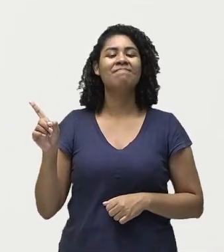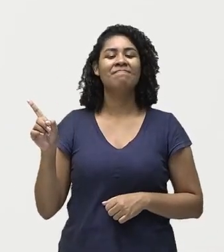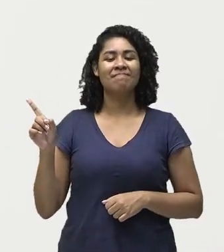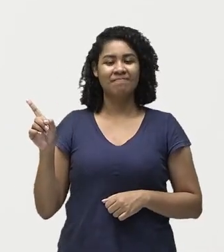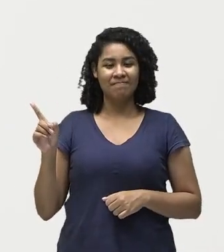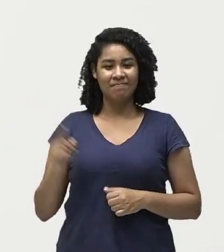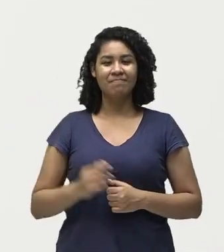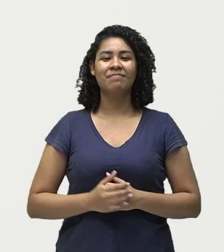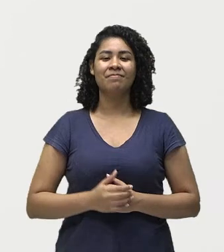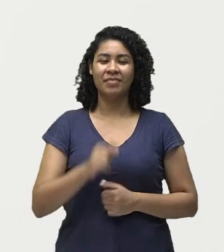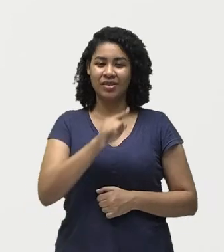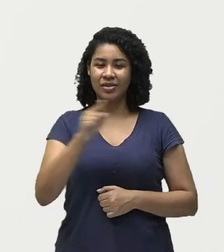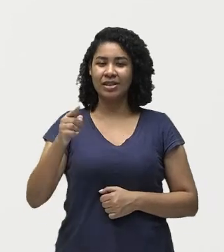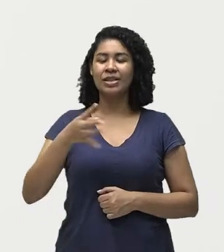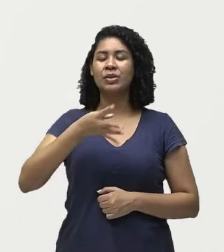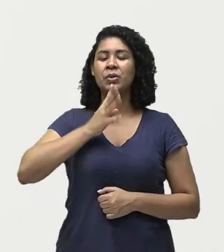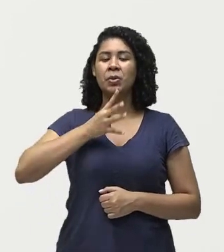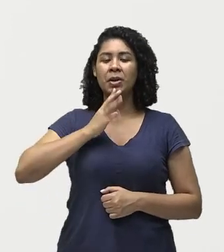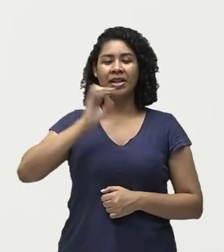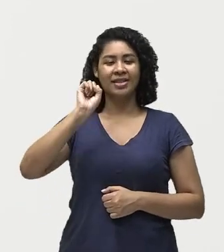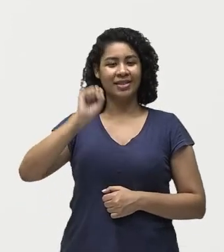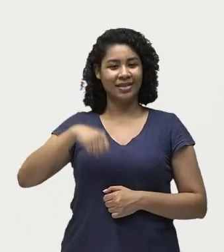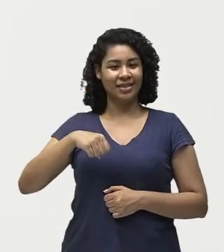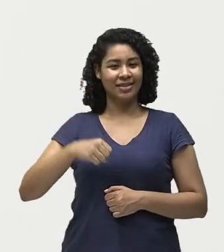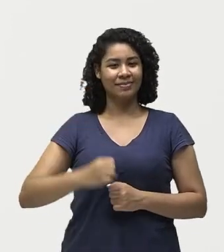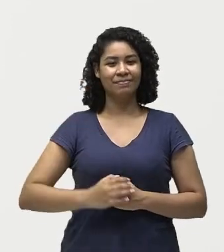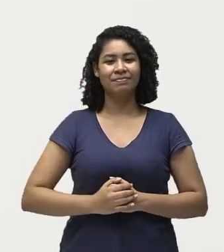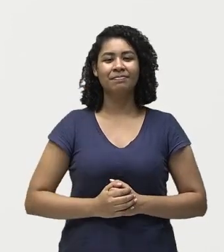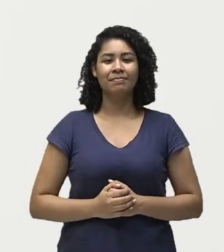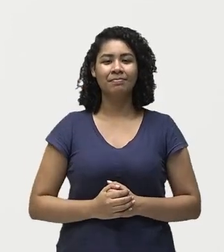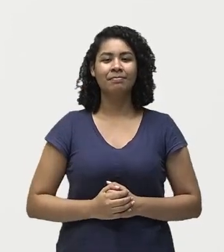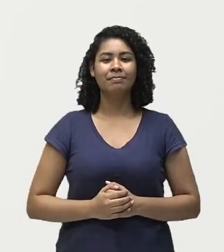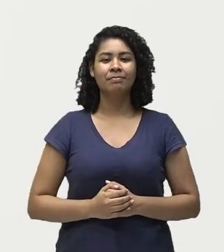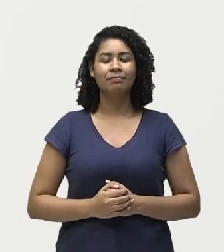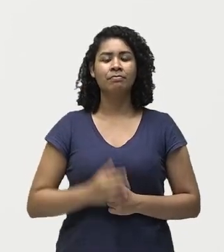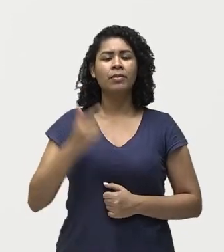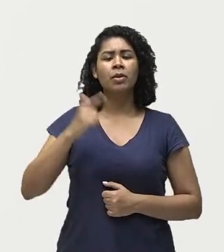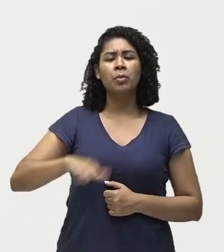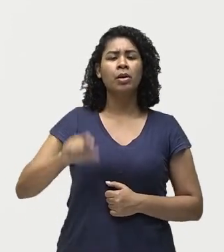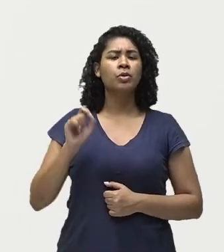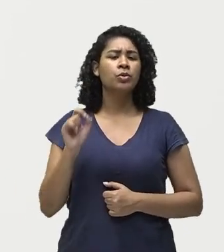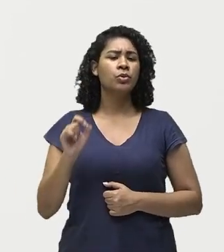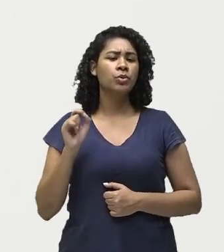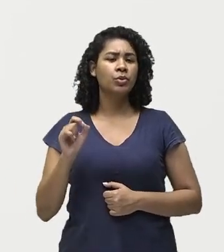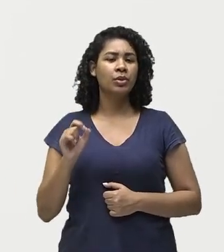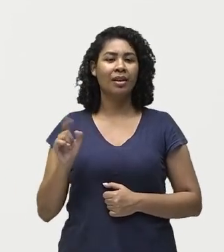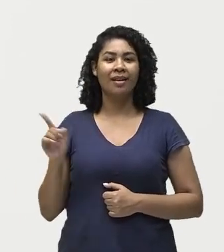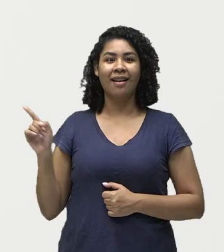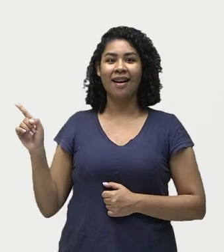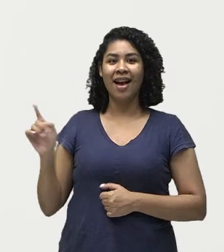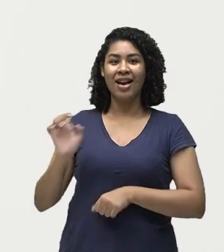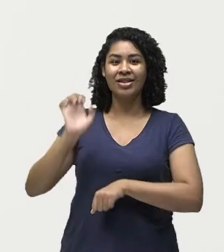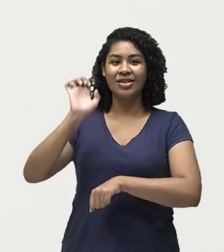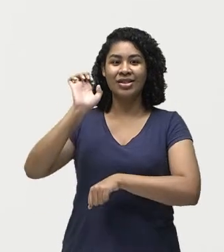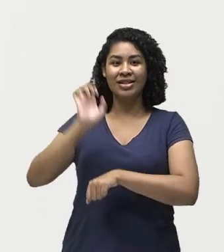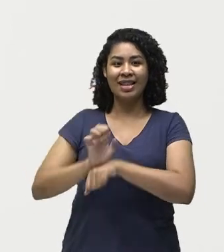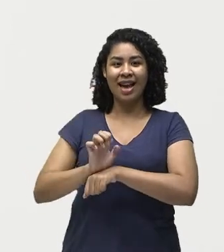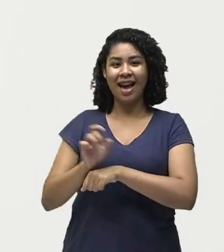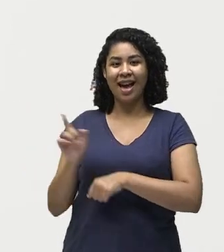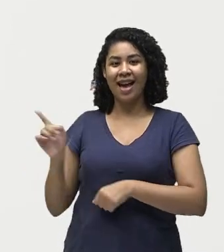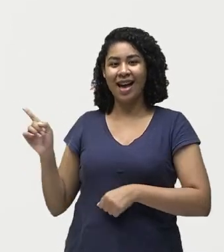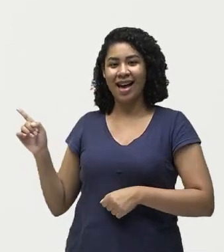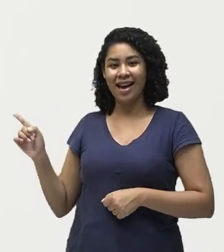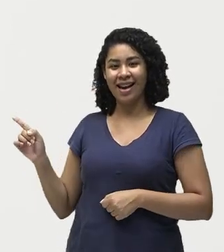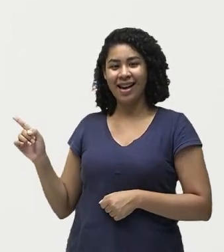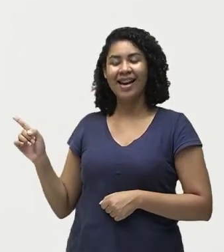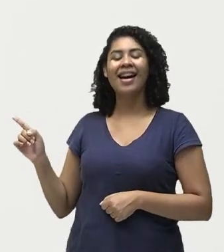vocês já conhecem, já sabem o significado, né? E olha aqui o nome do nosso estado, Our Amazing